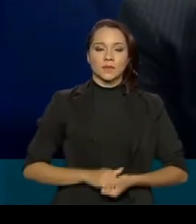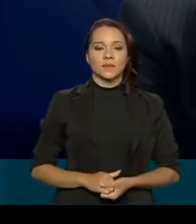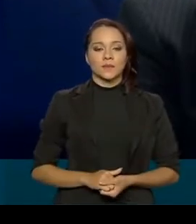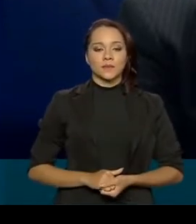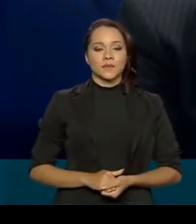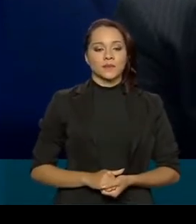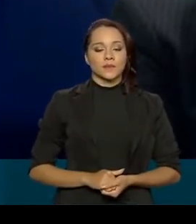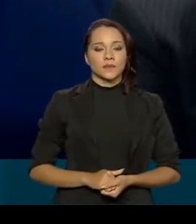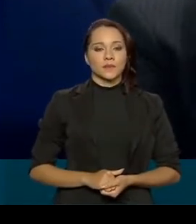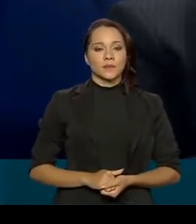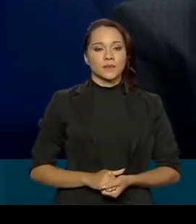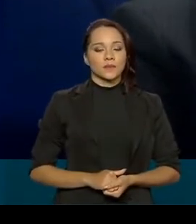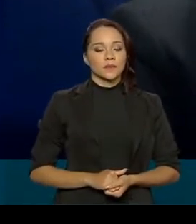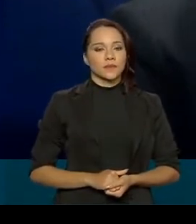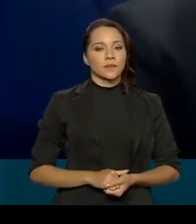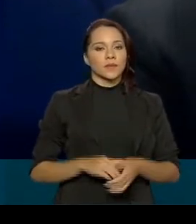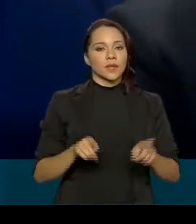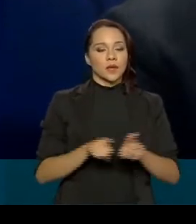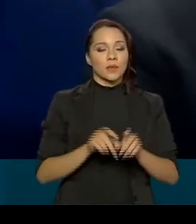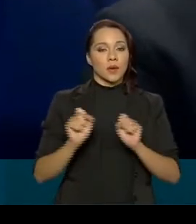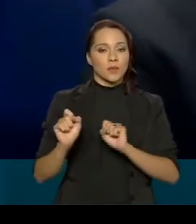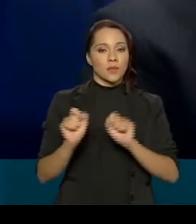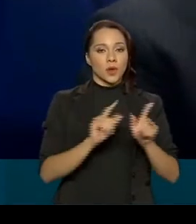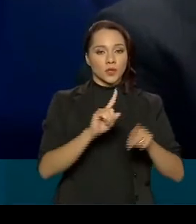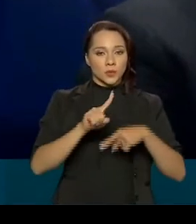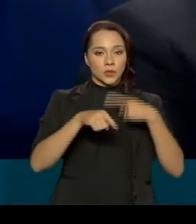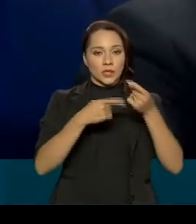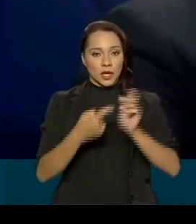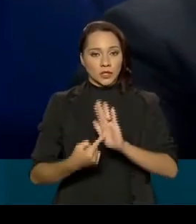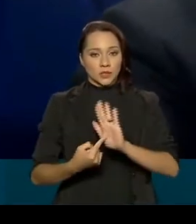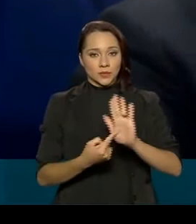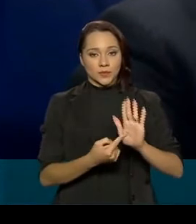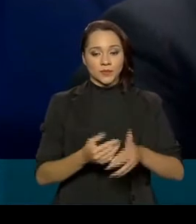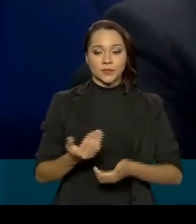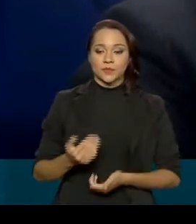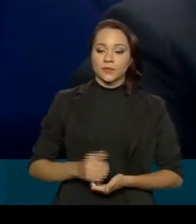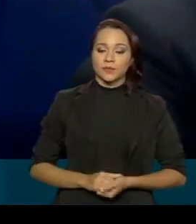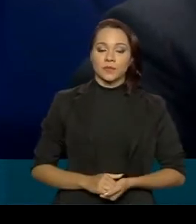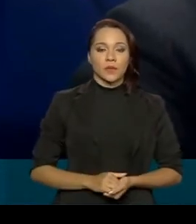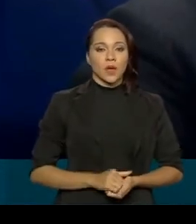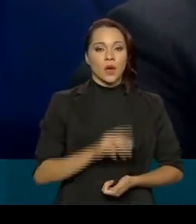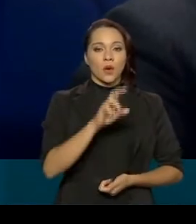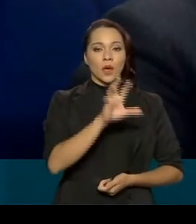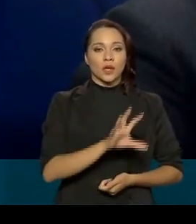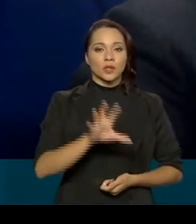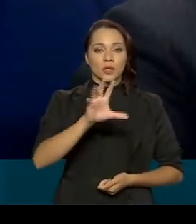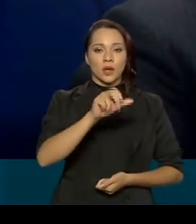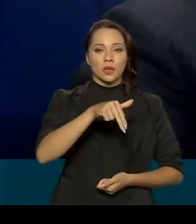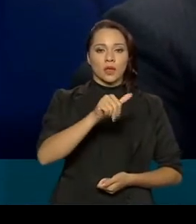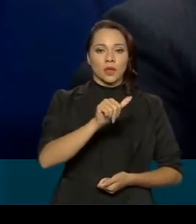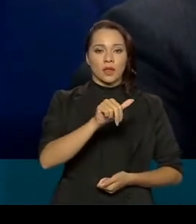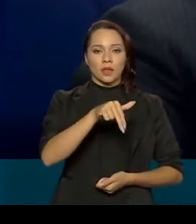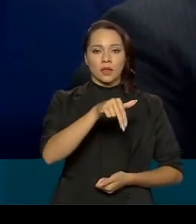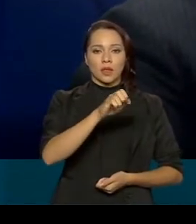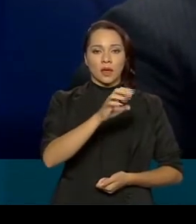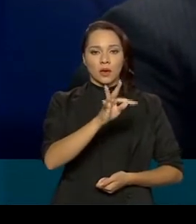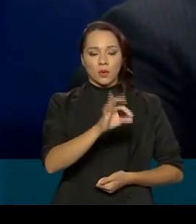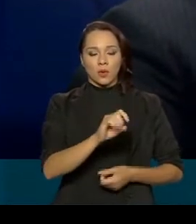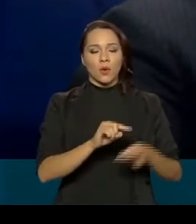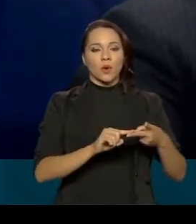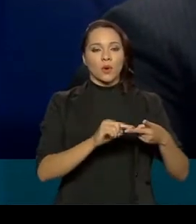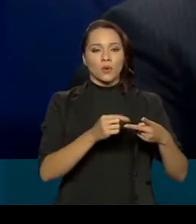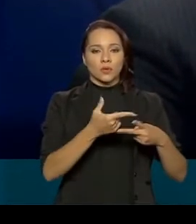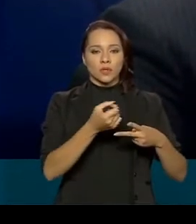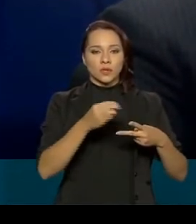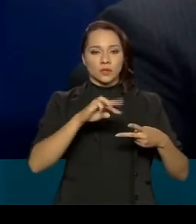Então, e o próximo slide, por favor. O regional Aneco arrematou um lote de 200 MHz,